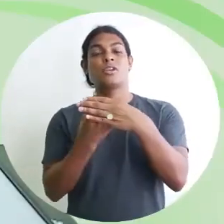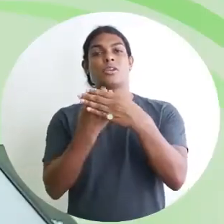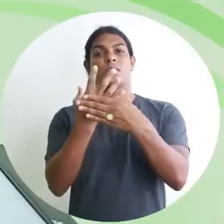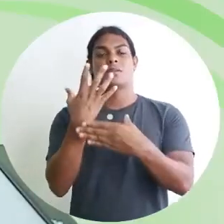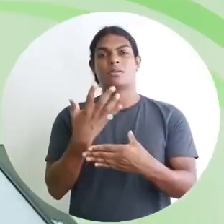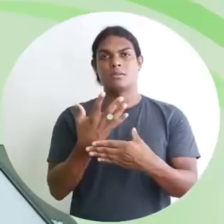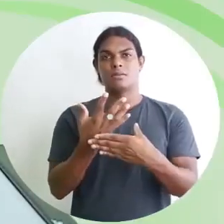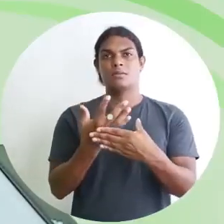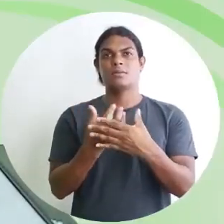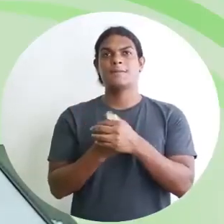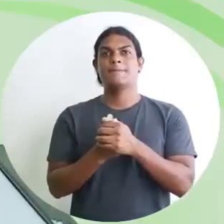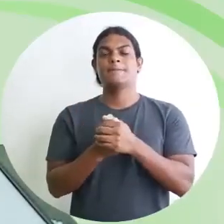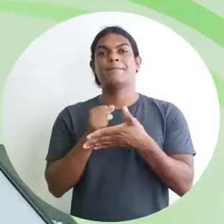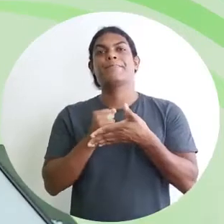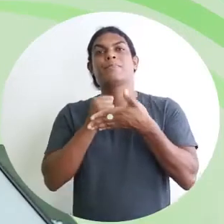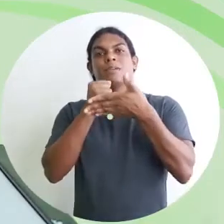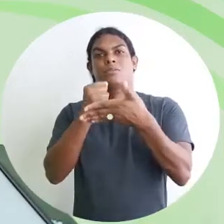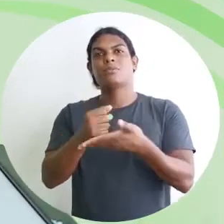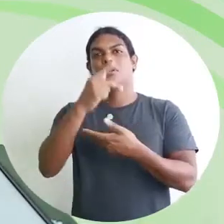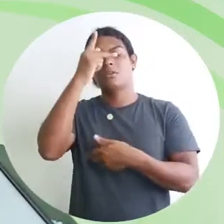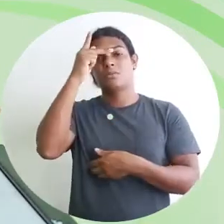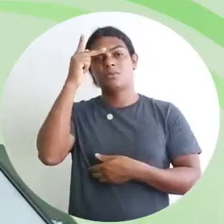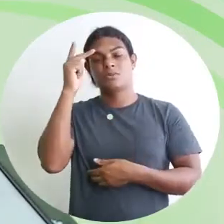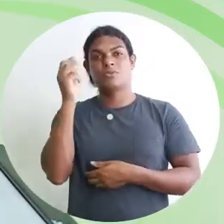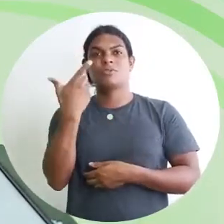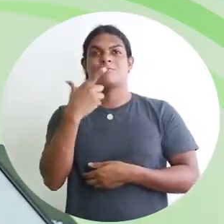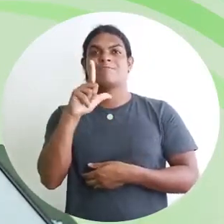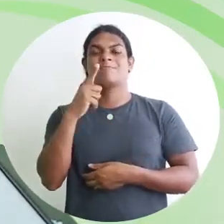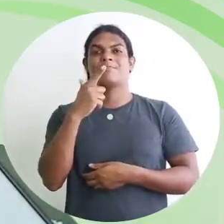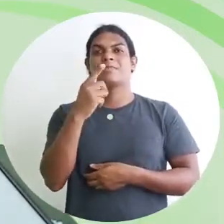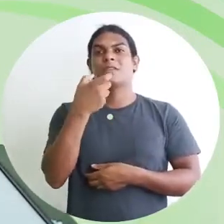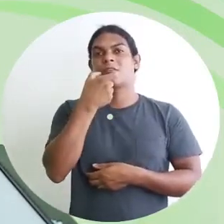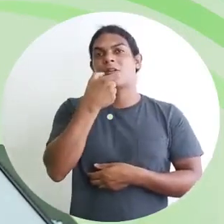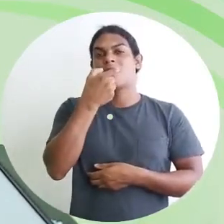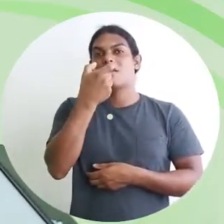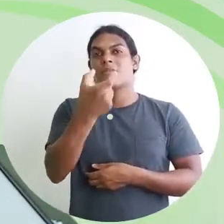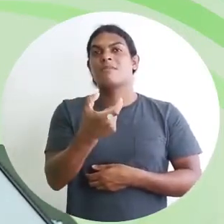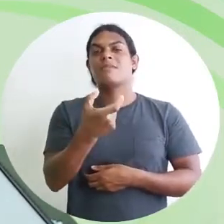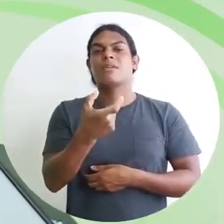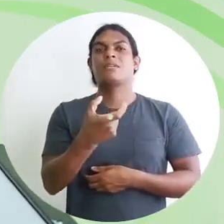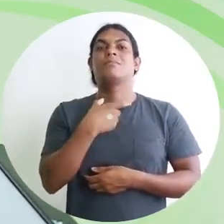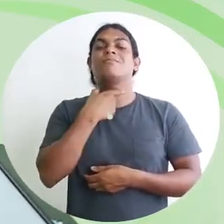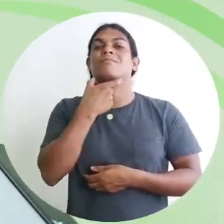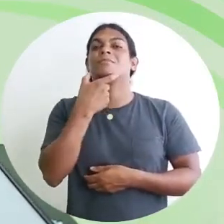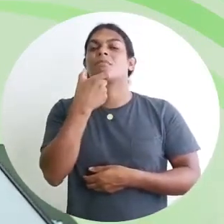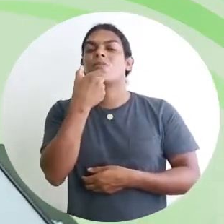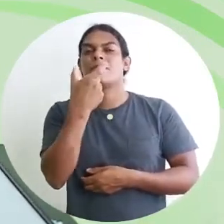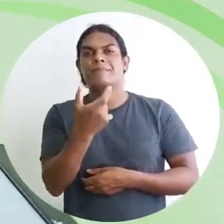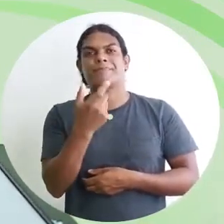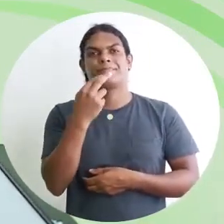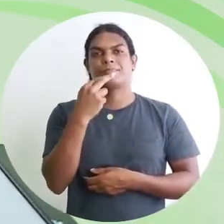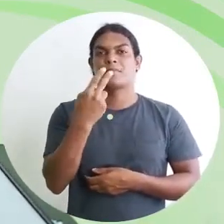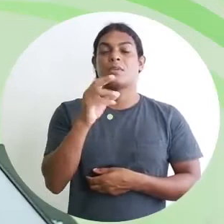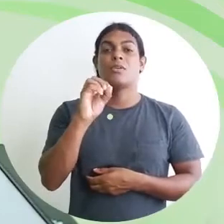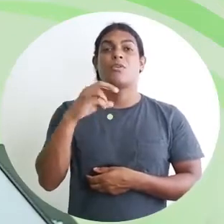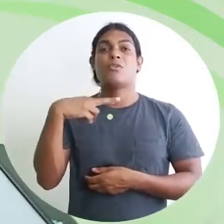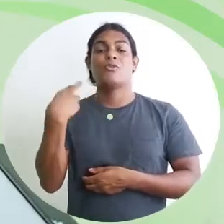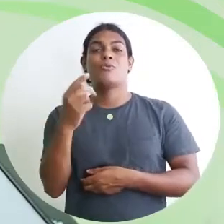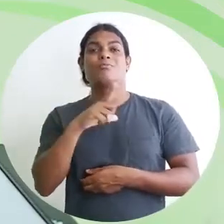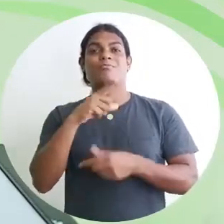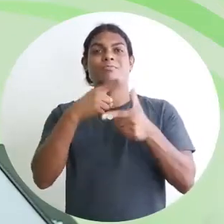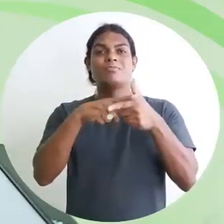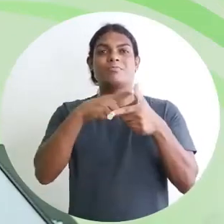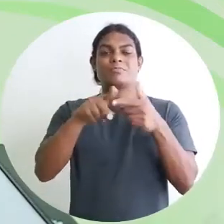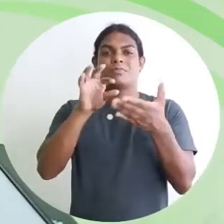criada para atender às necessidades das pessoas sem fala ou sem escrita funcional, aquela escrita que a gente não entende bem, aquela